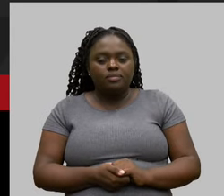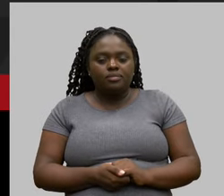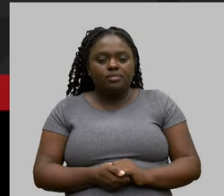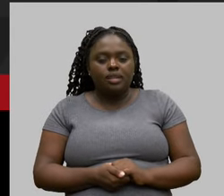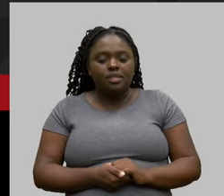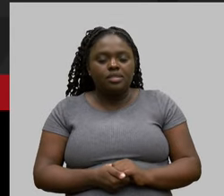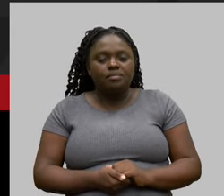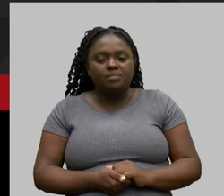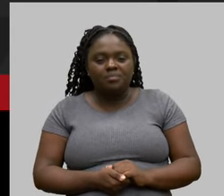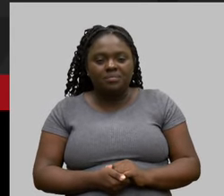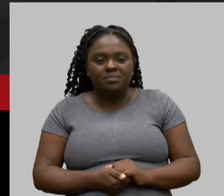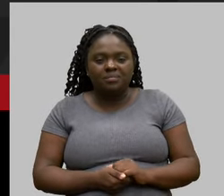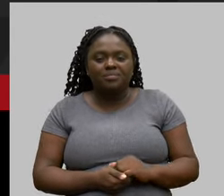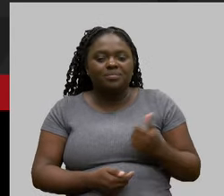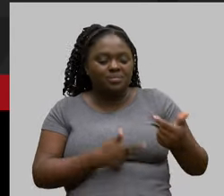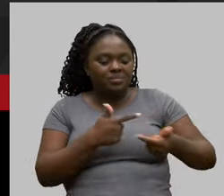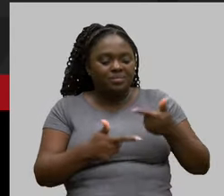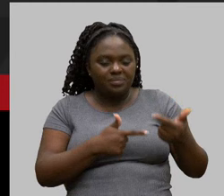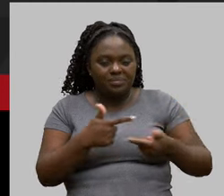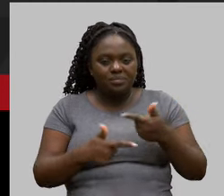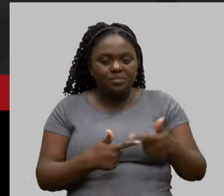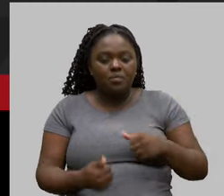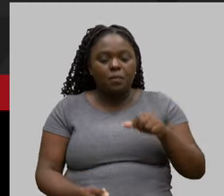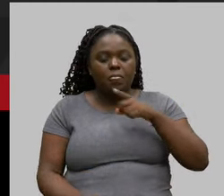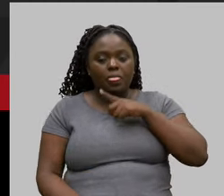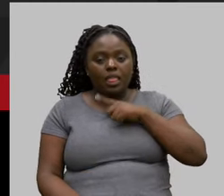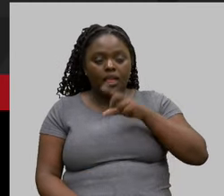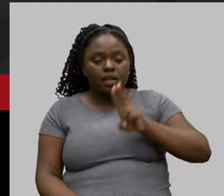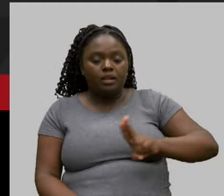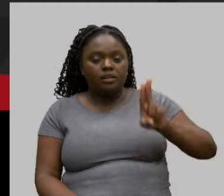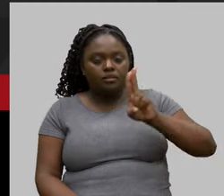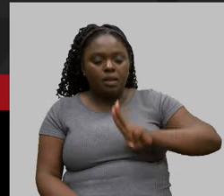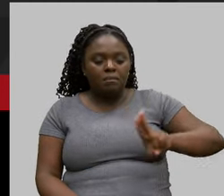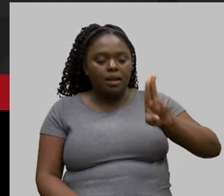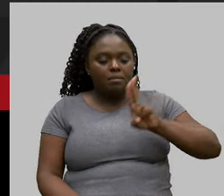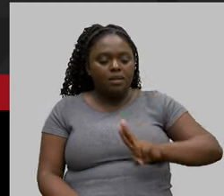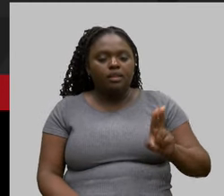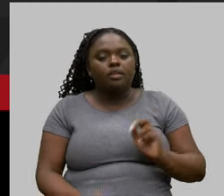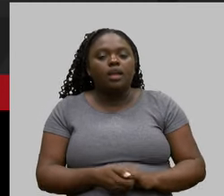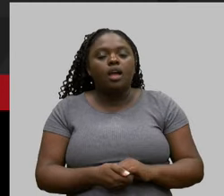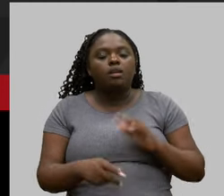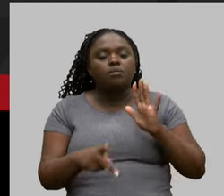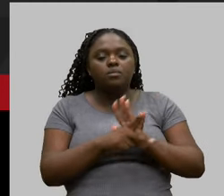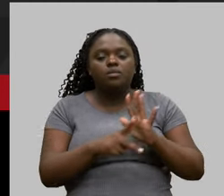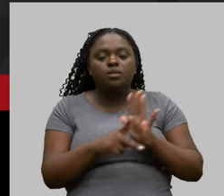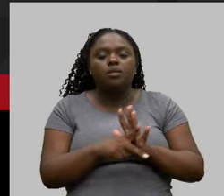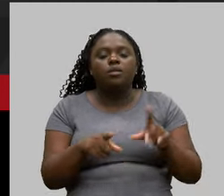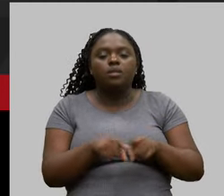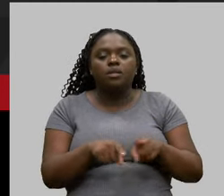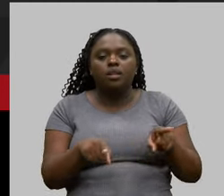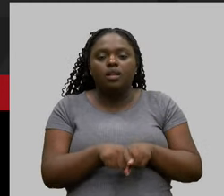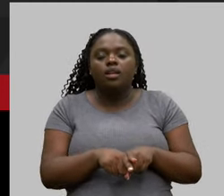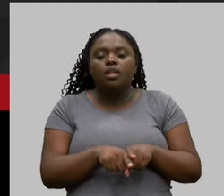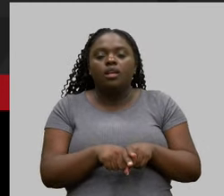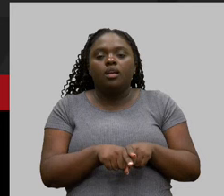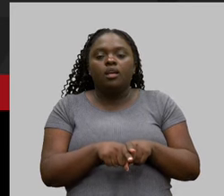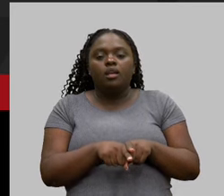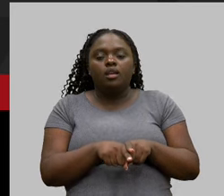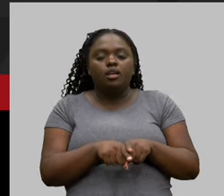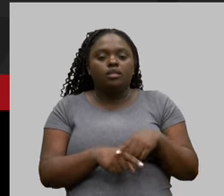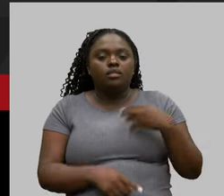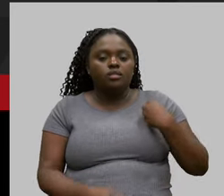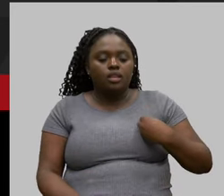trabalho e e temos a nosso ramo que é a Previdência própria e a Previdência do do Servidor